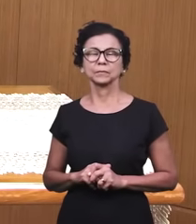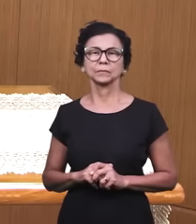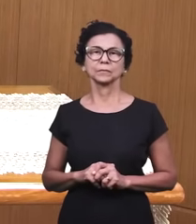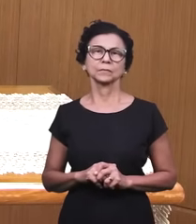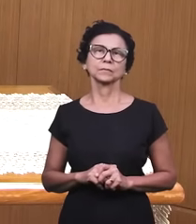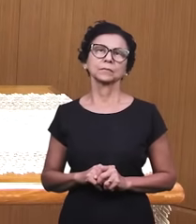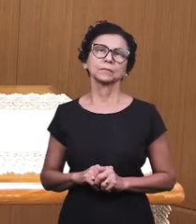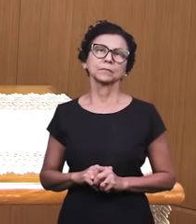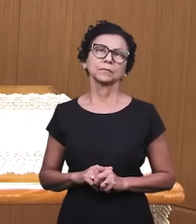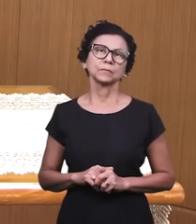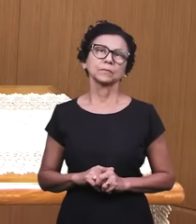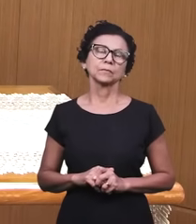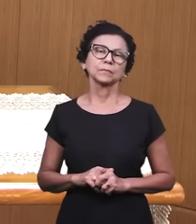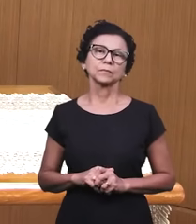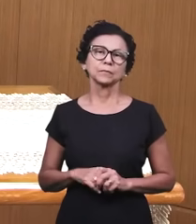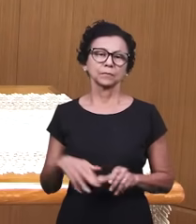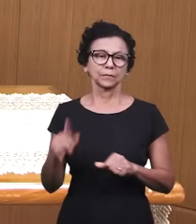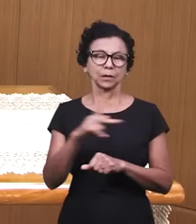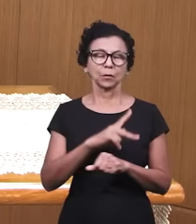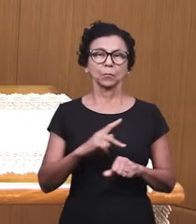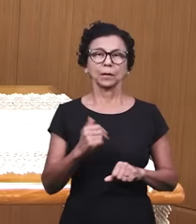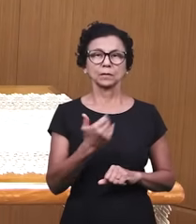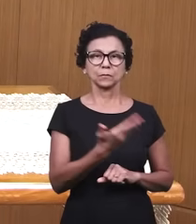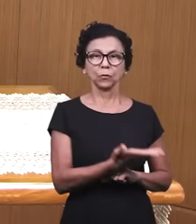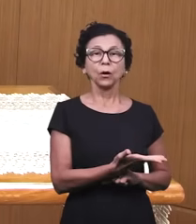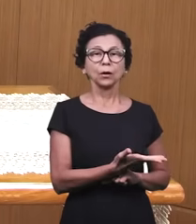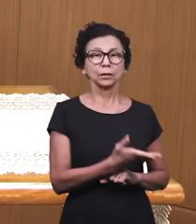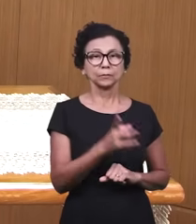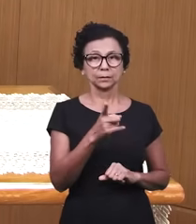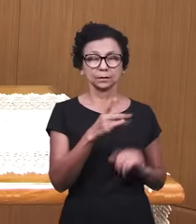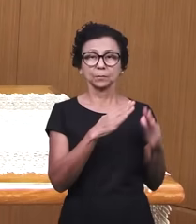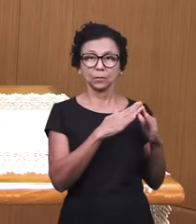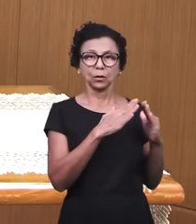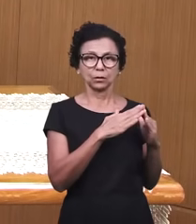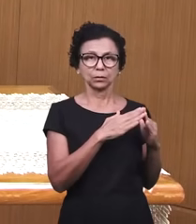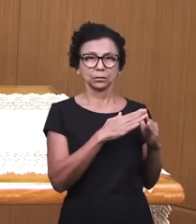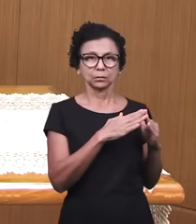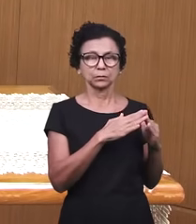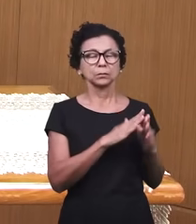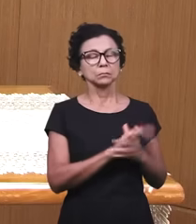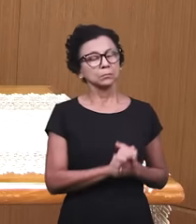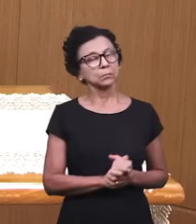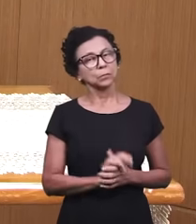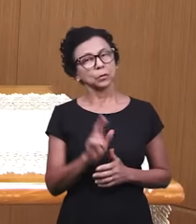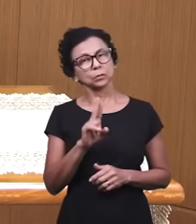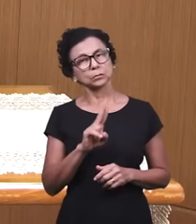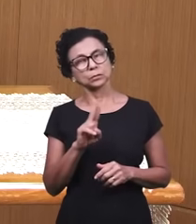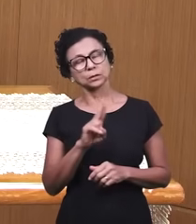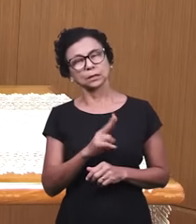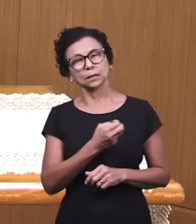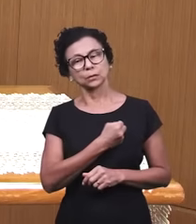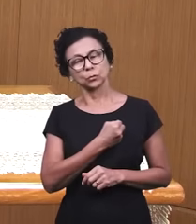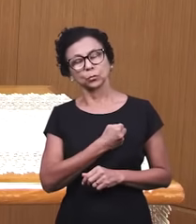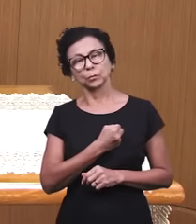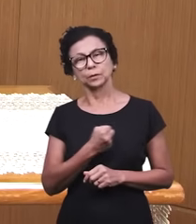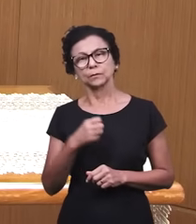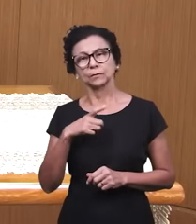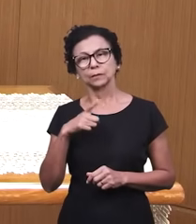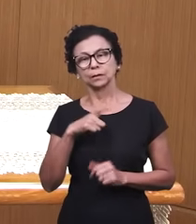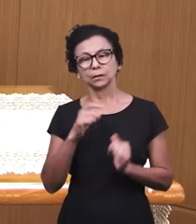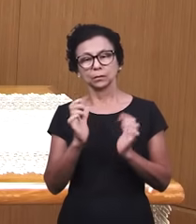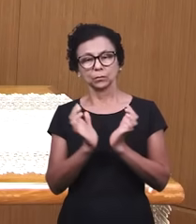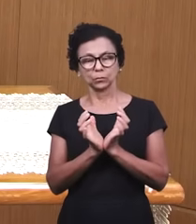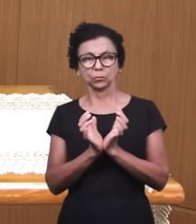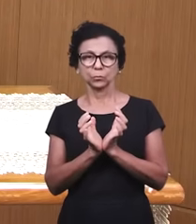assistência ao exterior. Você que está no exterior pode nos ligar a qualquer momento, há um grupo de pastores